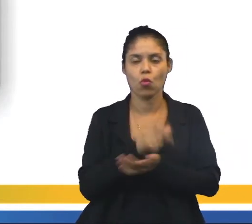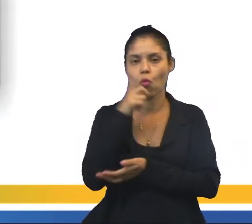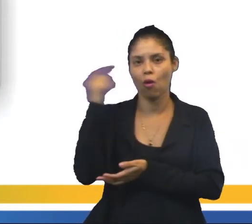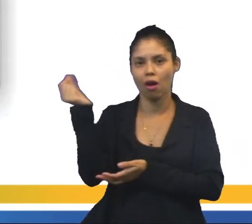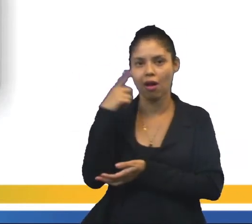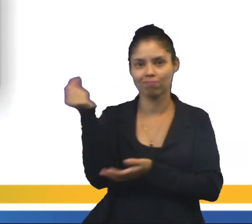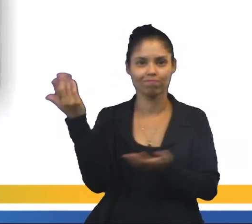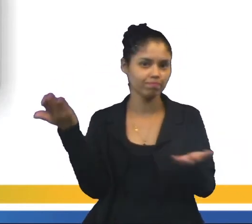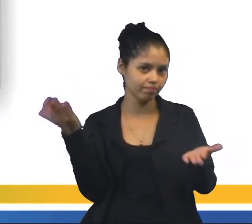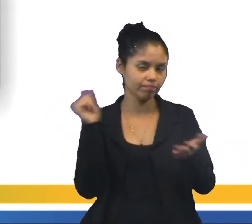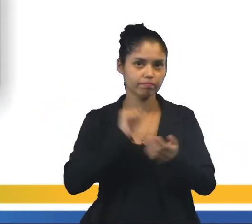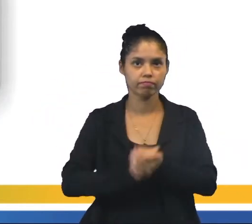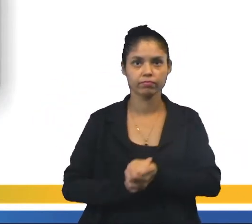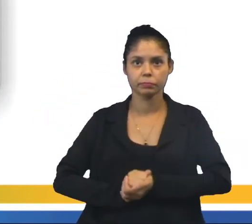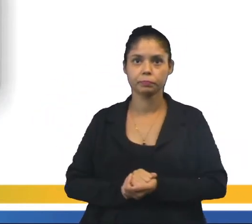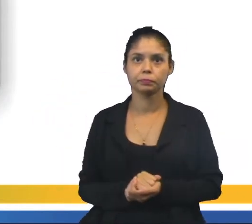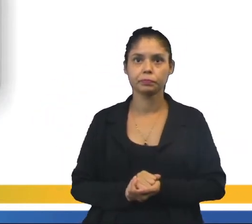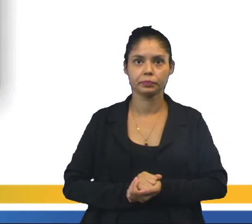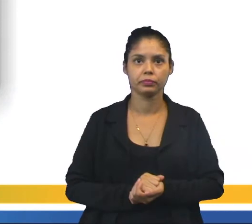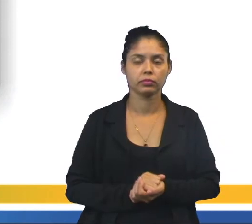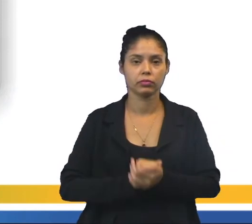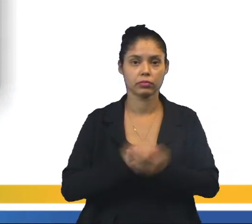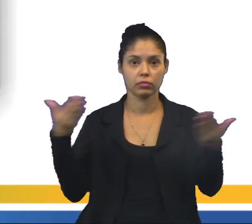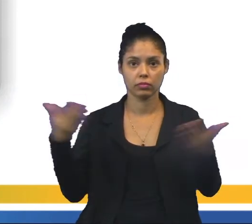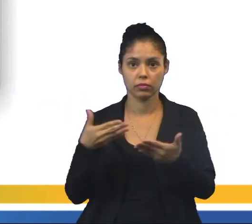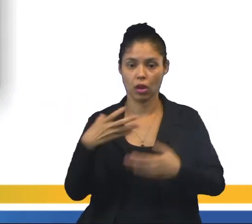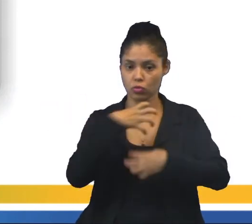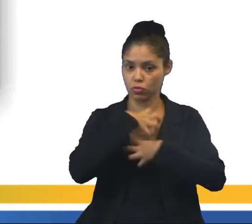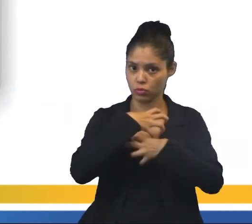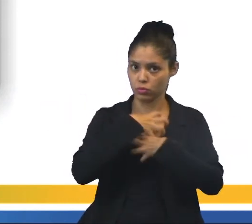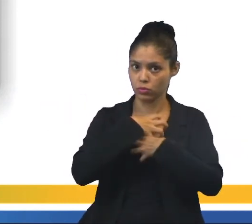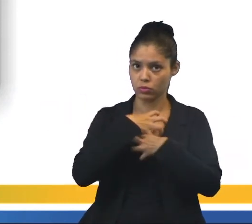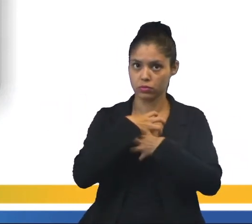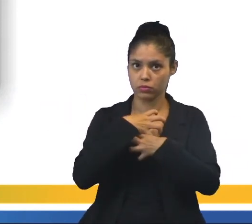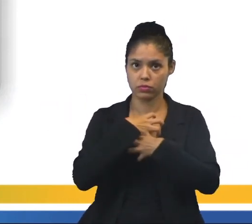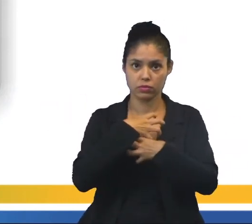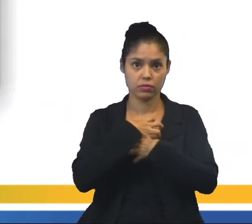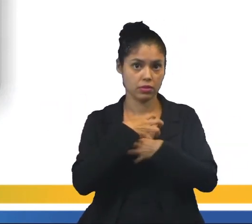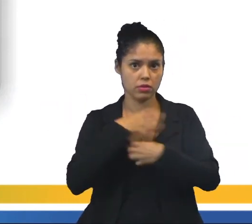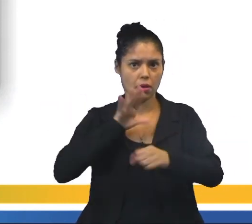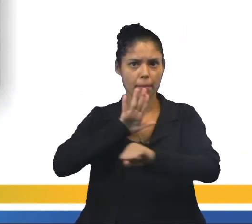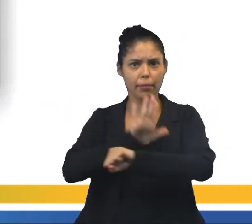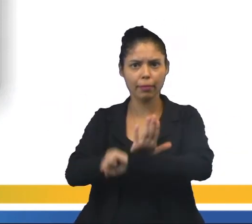bem curto, né? Agora, quando você escuta um som de um caminhão, tipo...